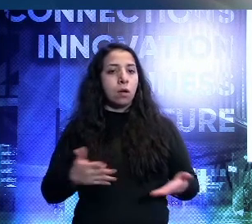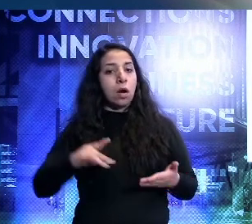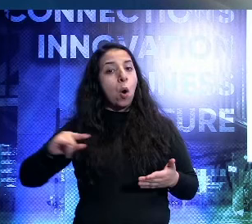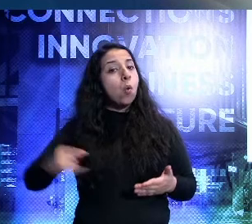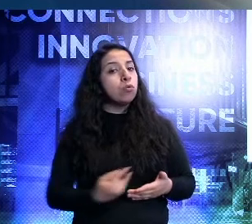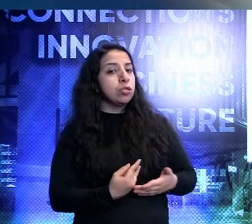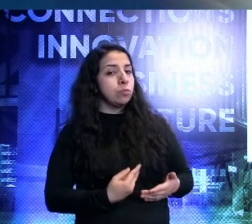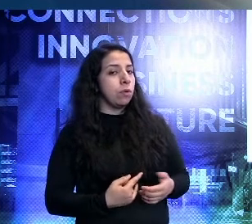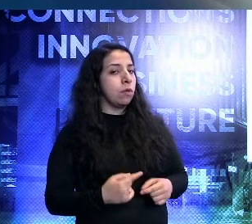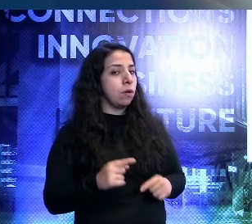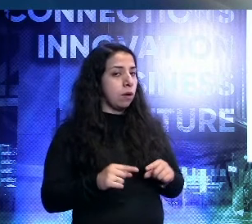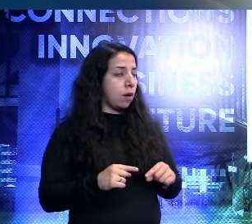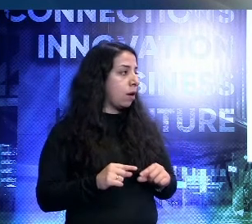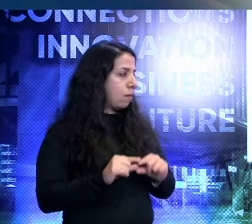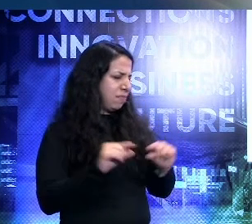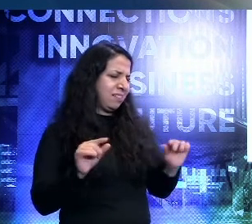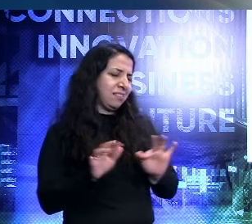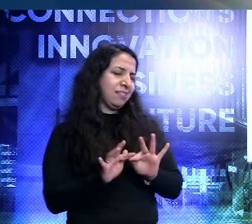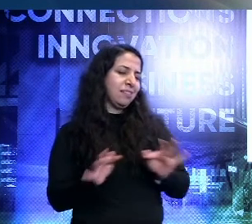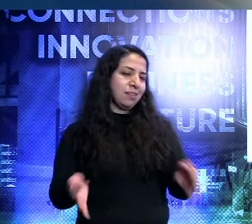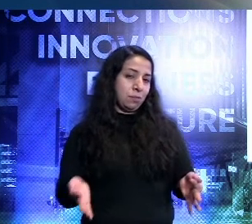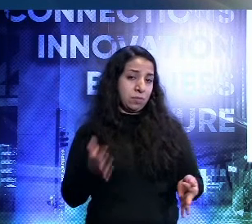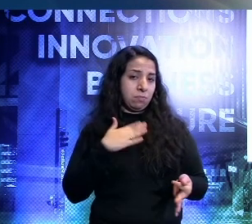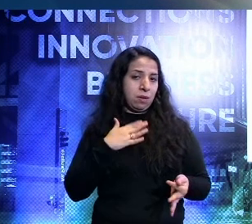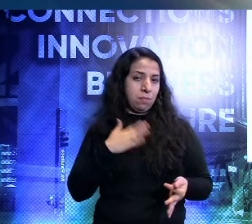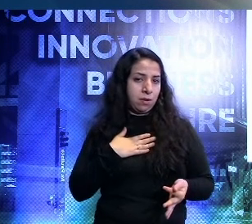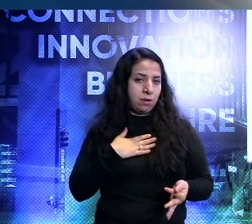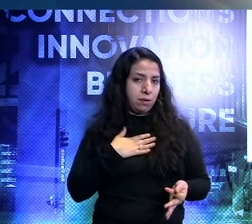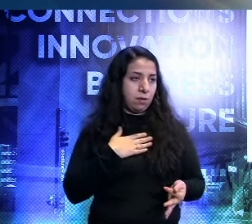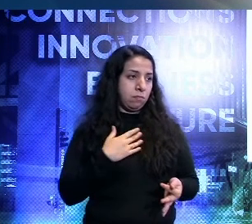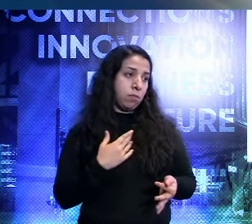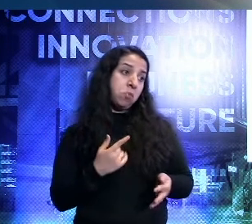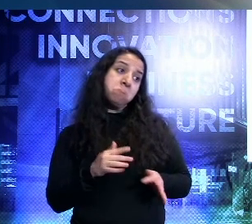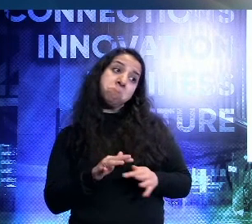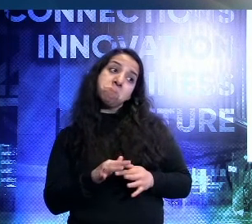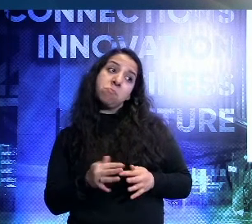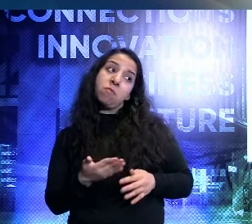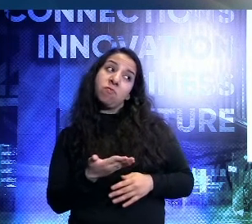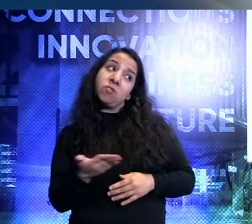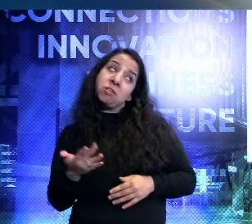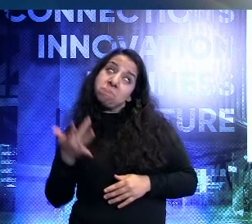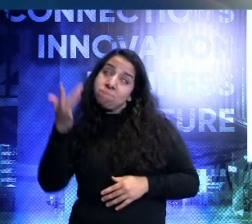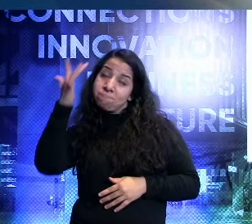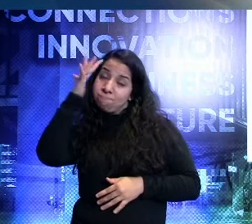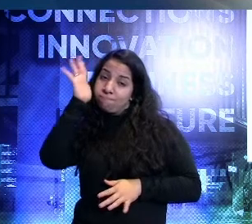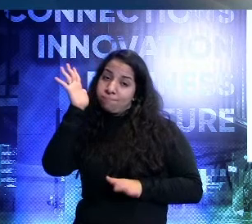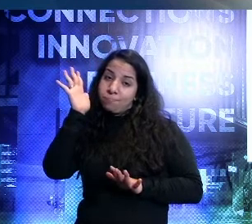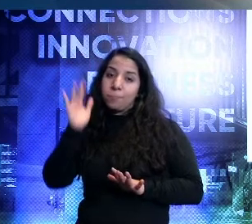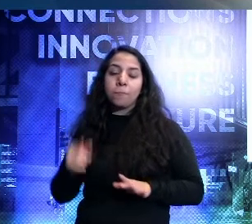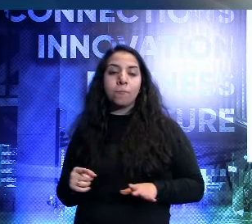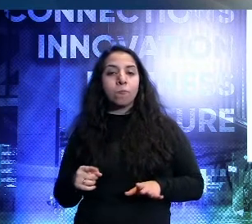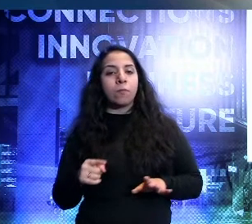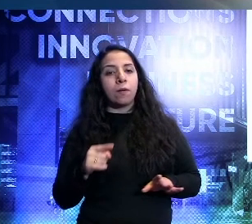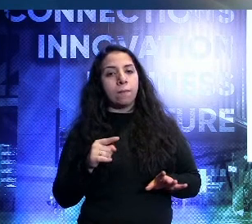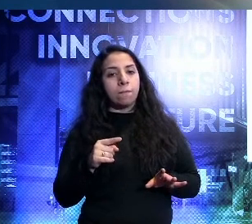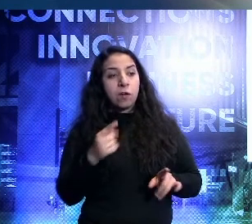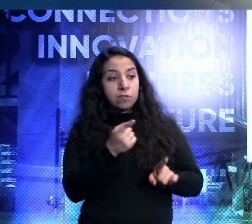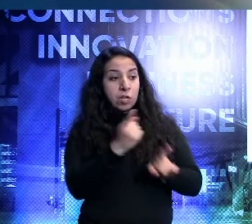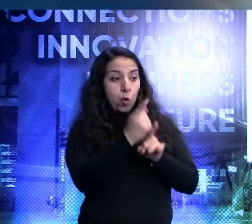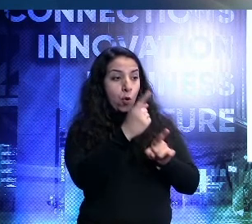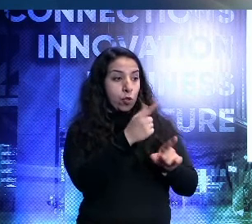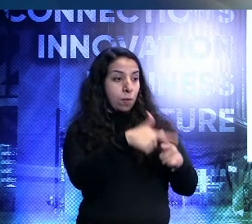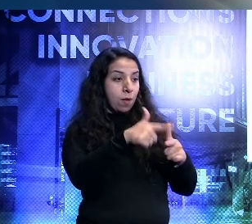E na minha visão é mais simples, para mim. Para vocês talvez não seja. Né? A partir do momento que você achou um problema, o que você